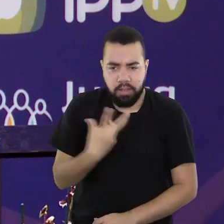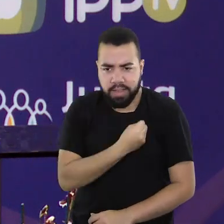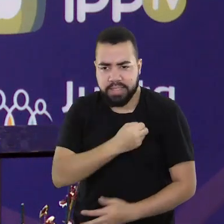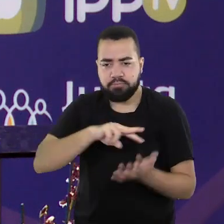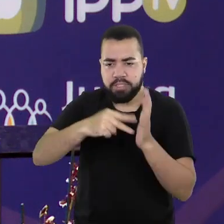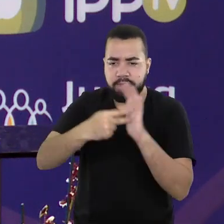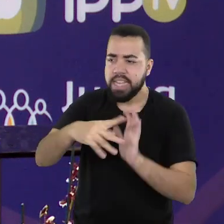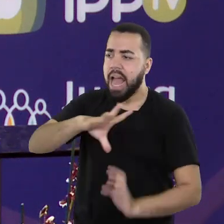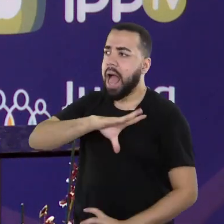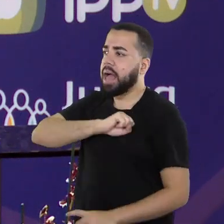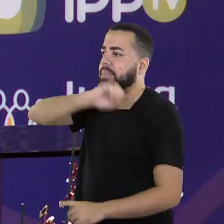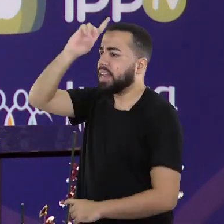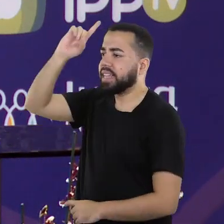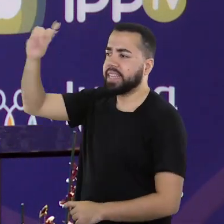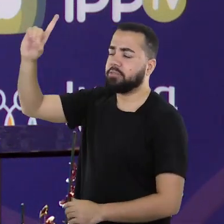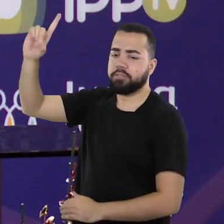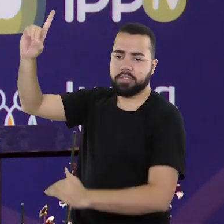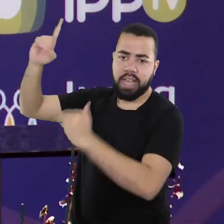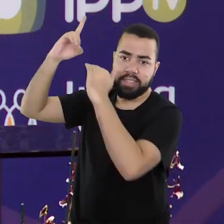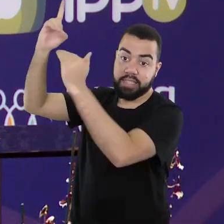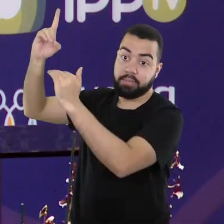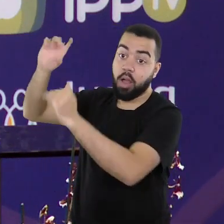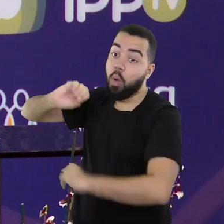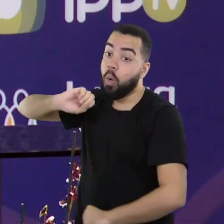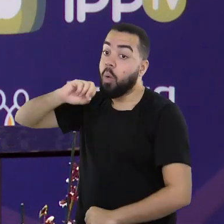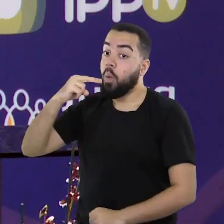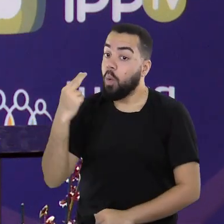ama ao próximo como a si mesmo.